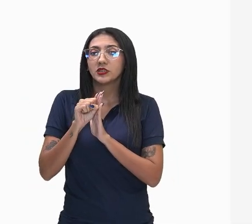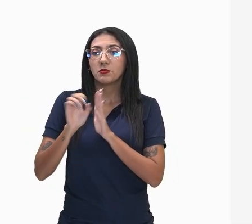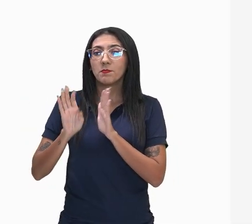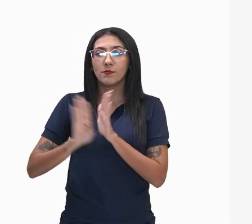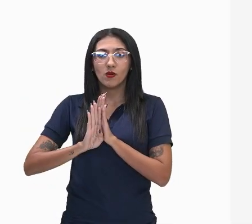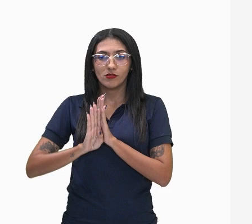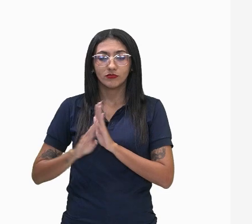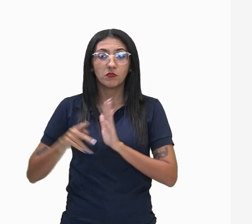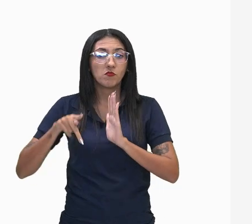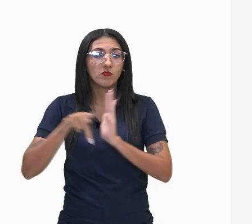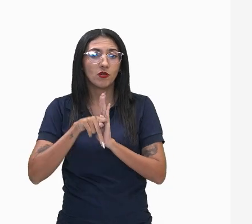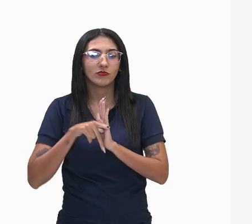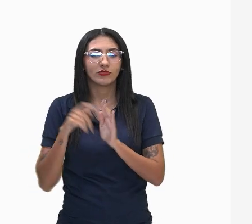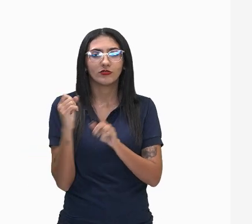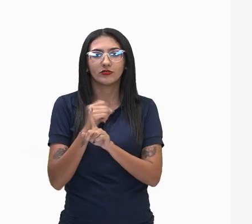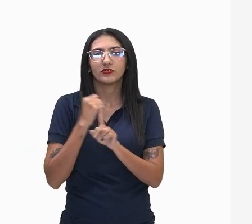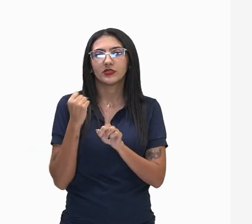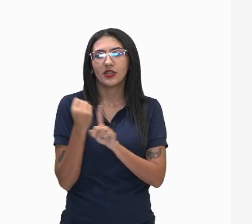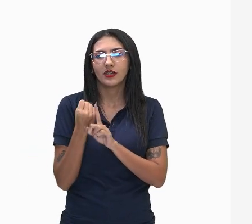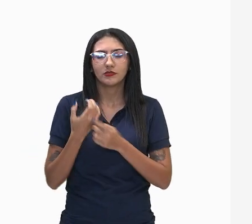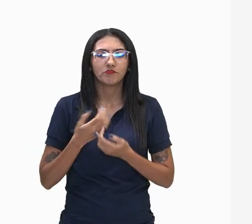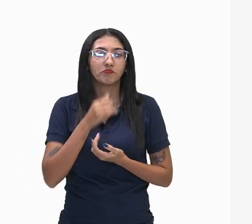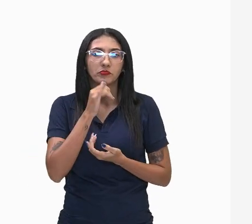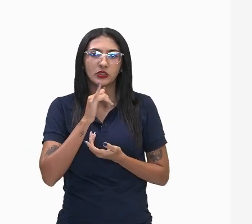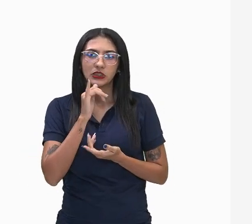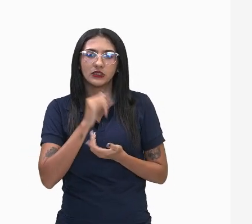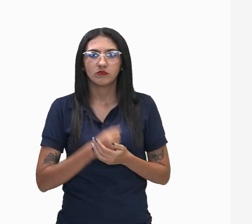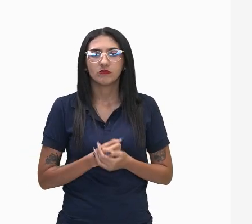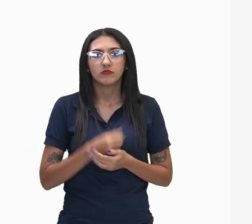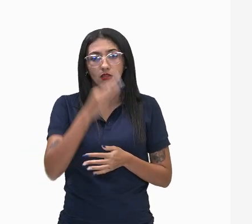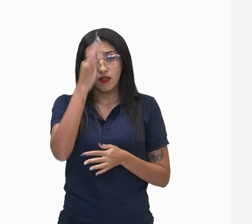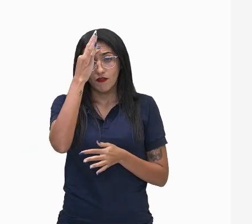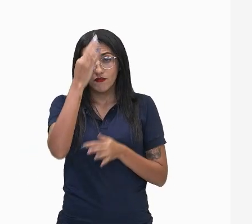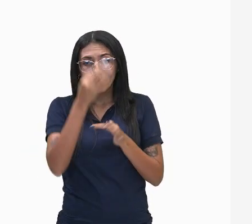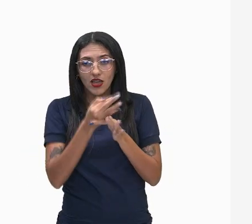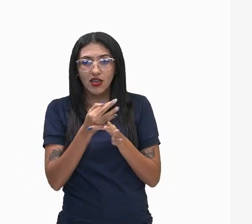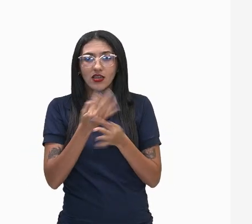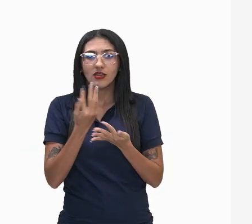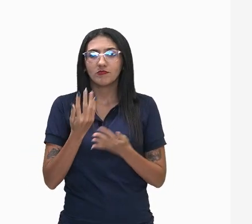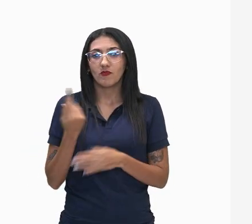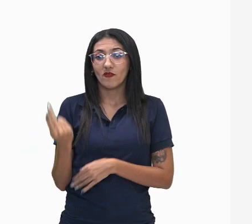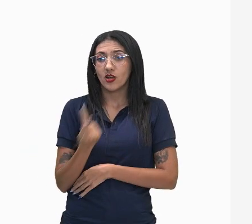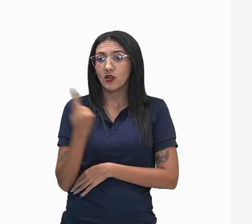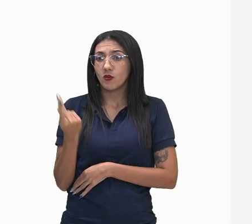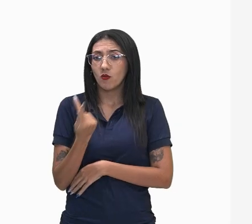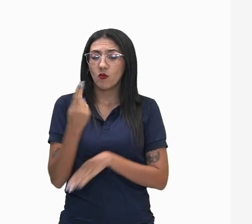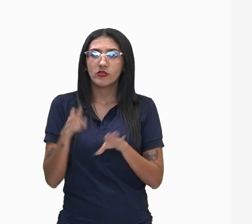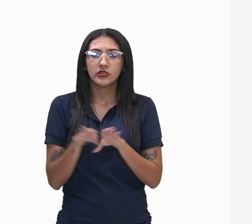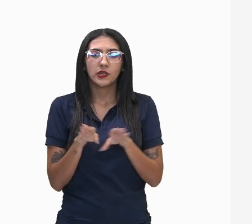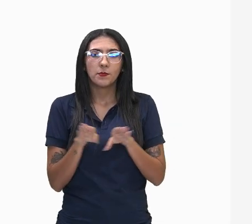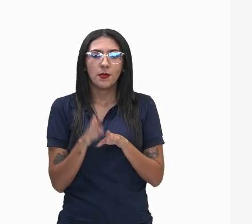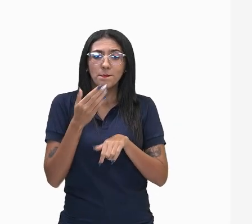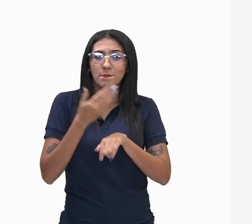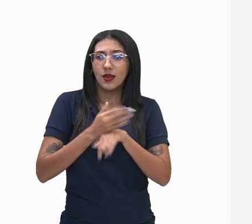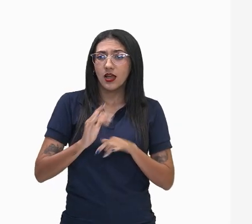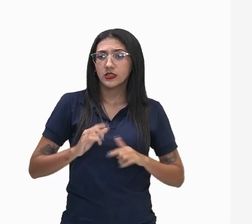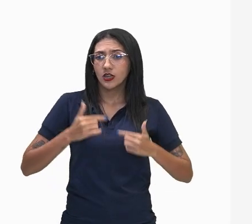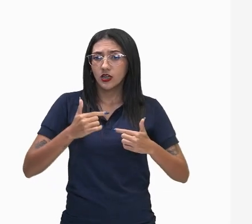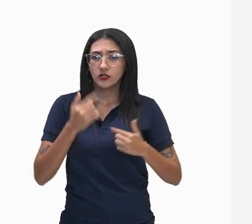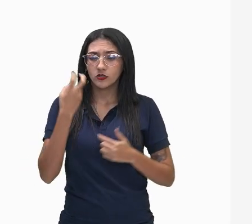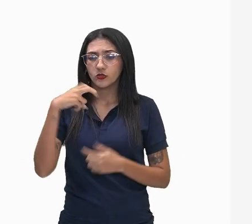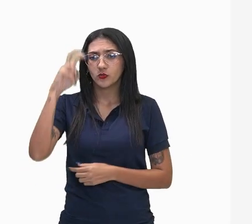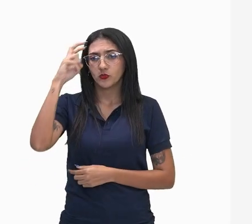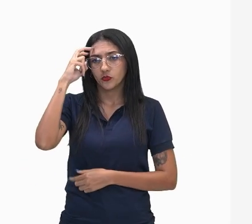e simbólicos da sociedade, como as suas crenças, valores e práticas culturais. Então aqui